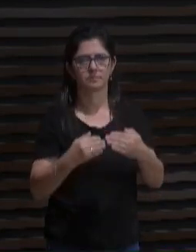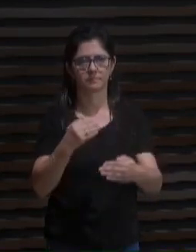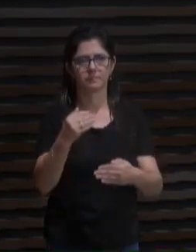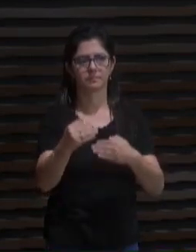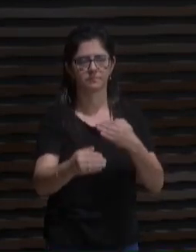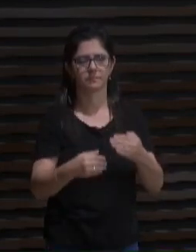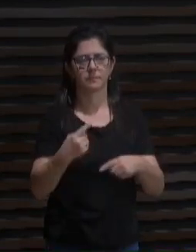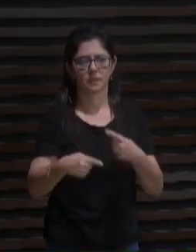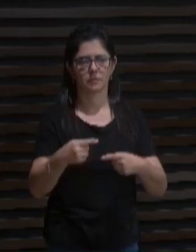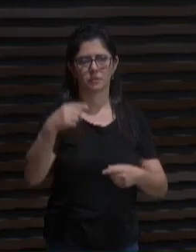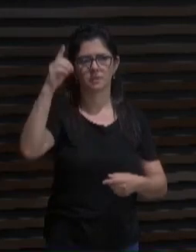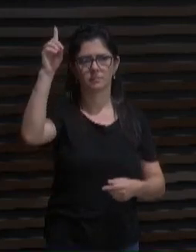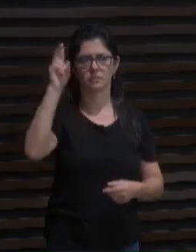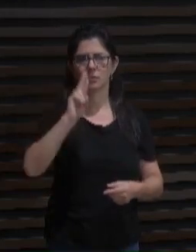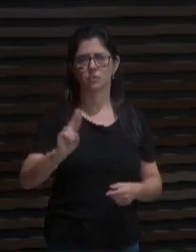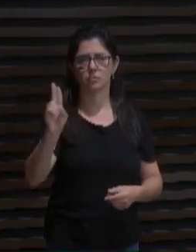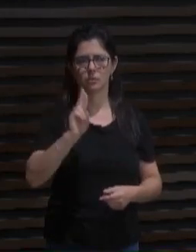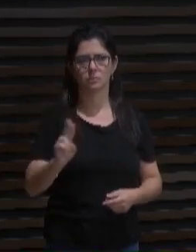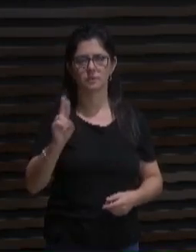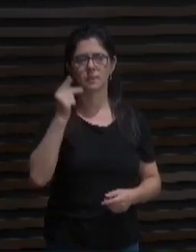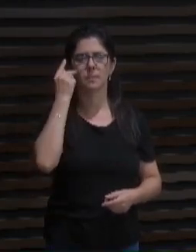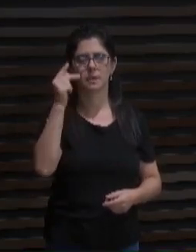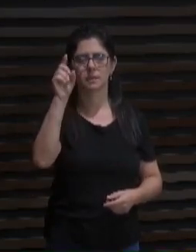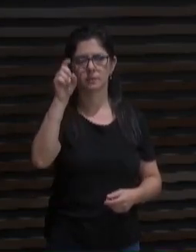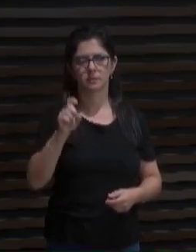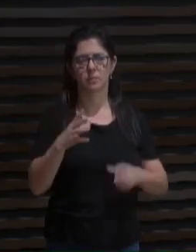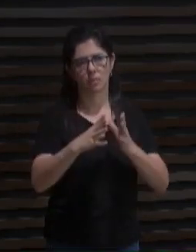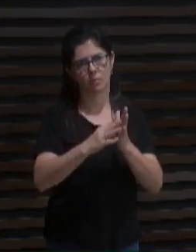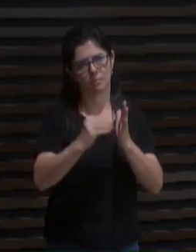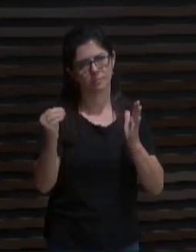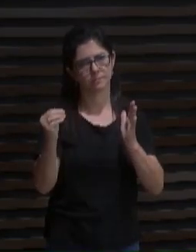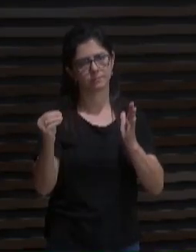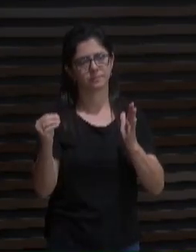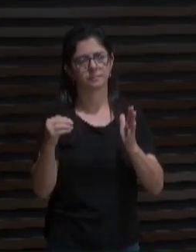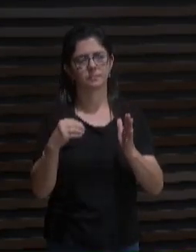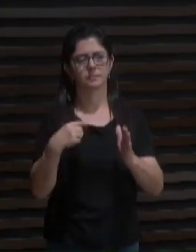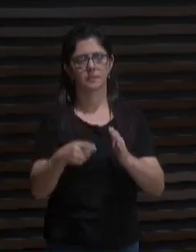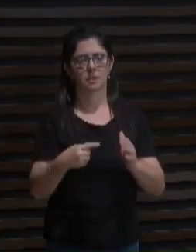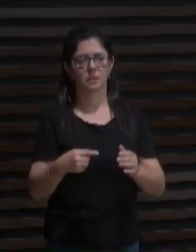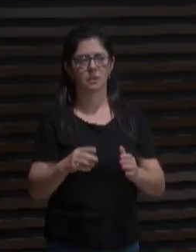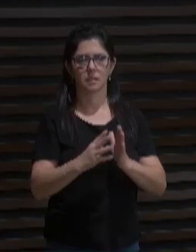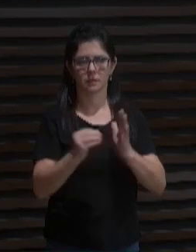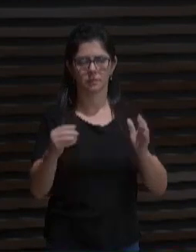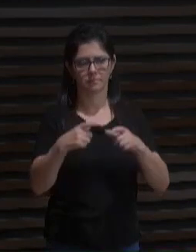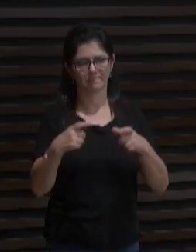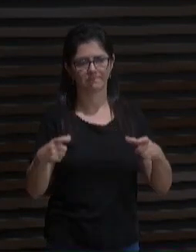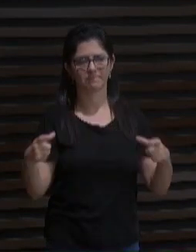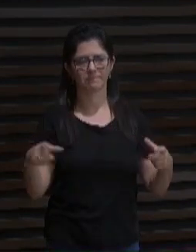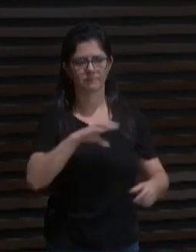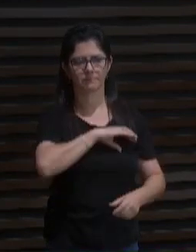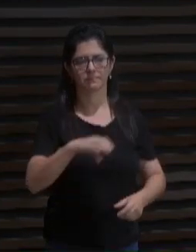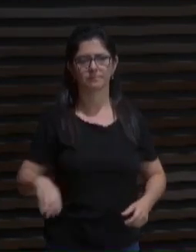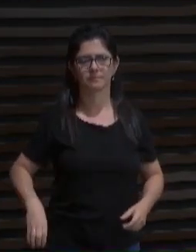ser modelo, e o nosso modelo maior é Cristo. E o estilo de vida, isso aqui também é interessante, o estilo